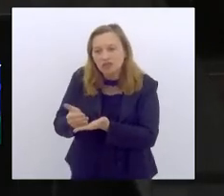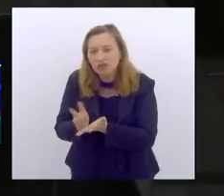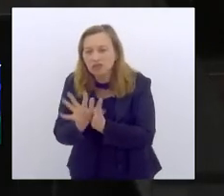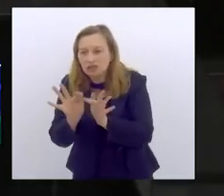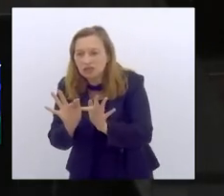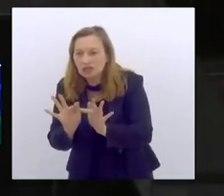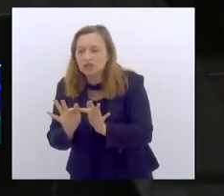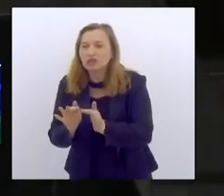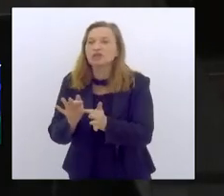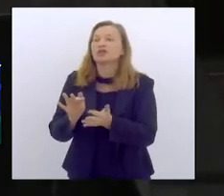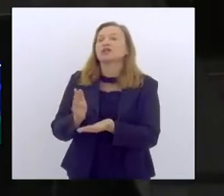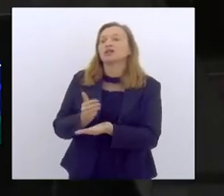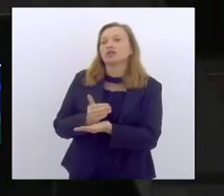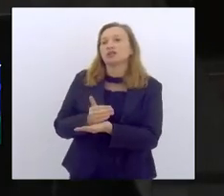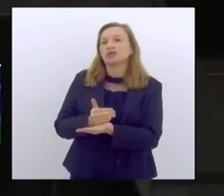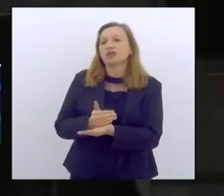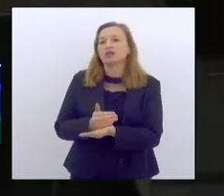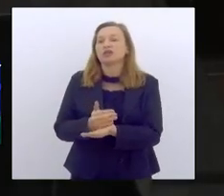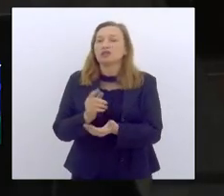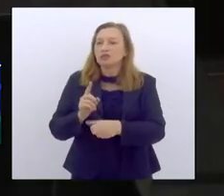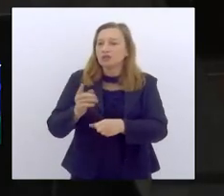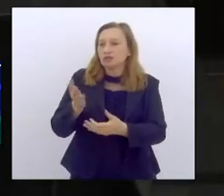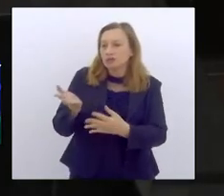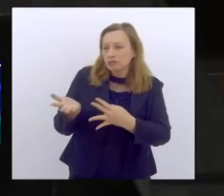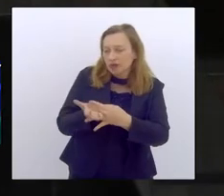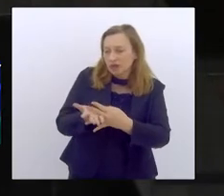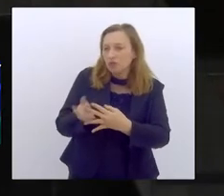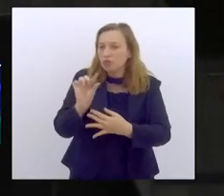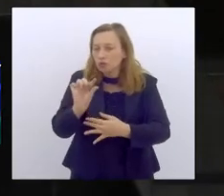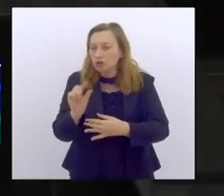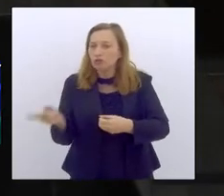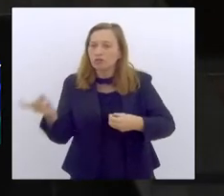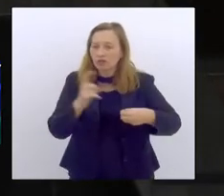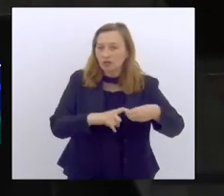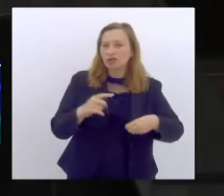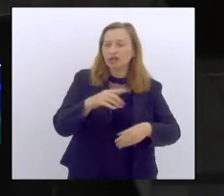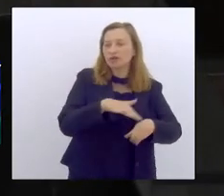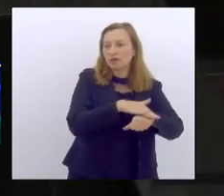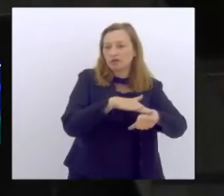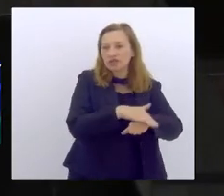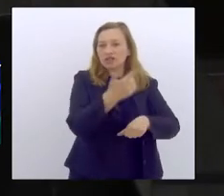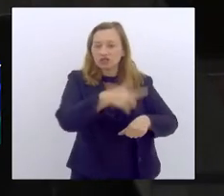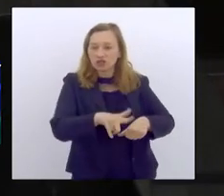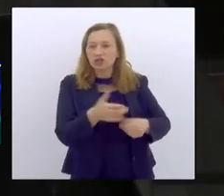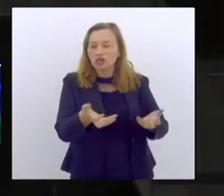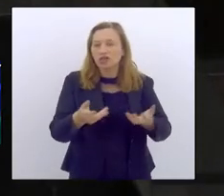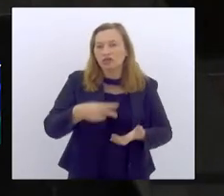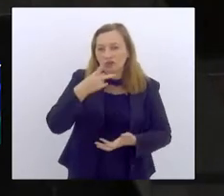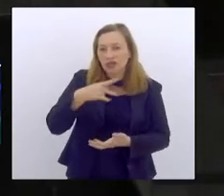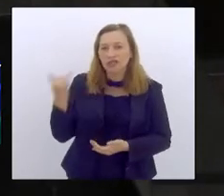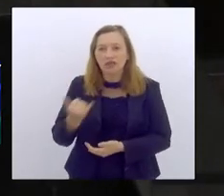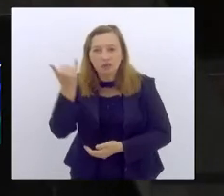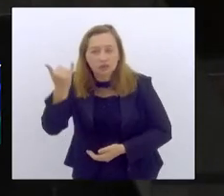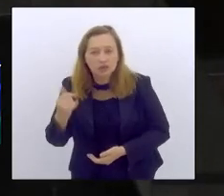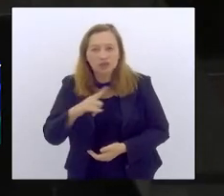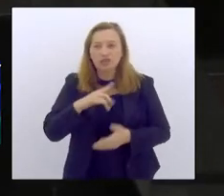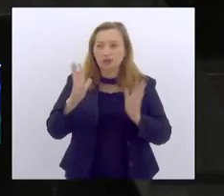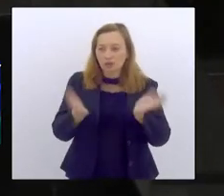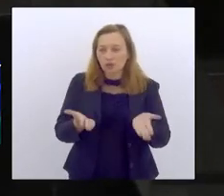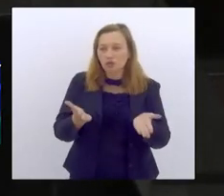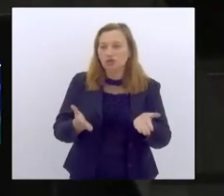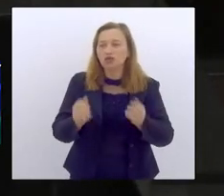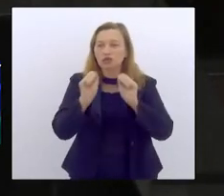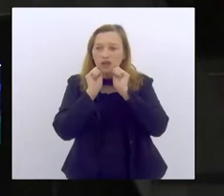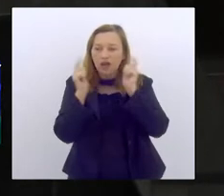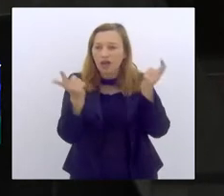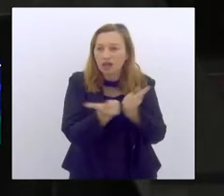expediente Inicial e eu fiz o intervalo para estar aqui mas voltaria Para retomar nossa conversa quero dizer da importância que temos hoje na